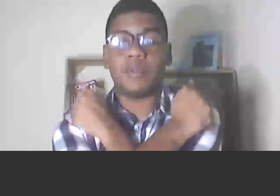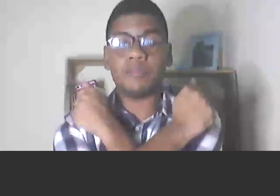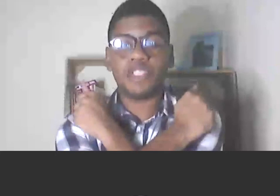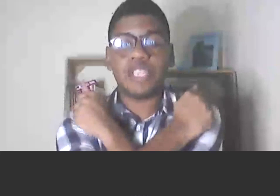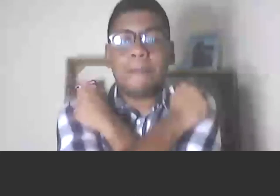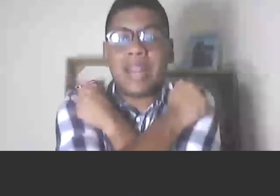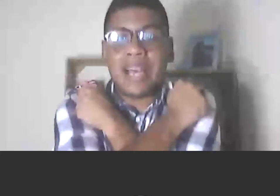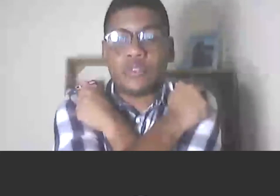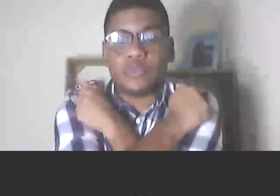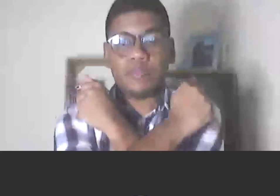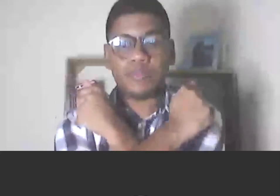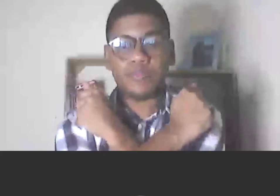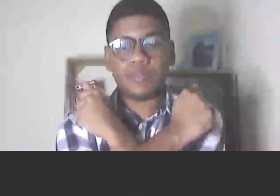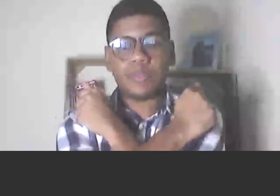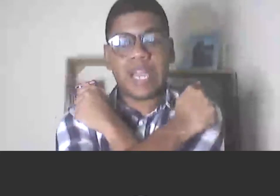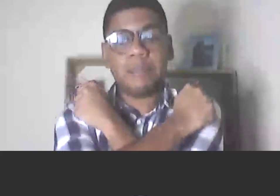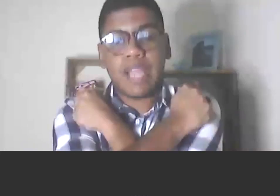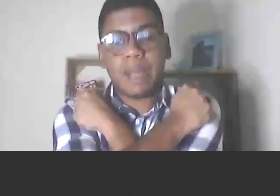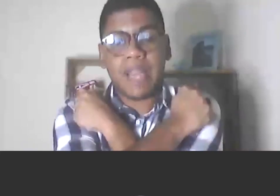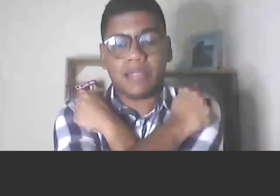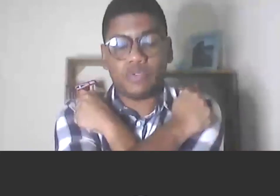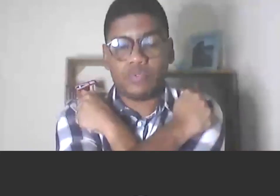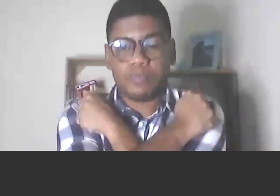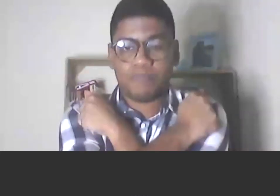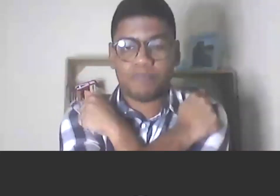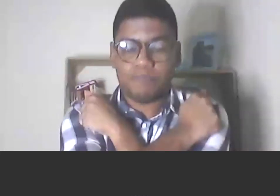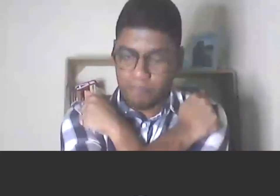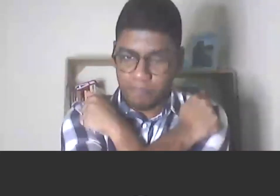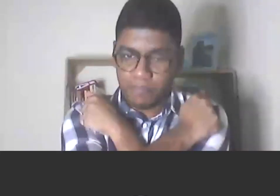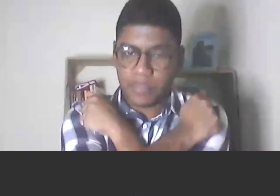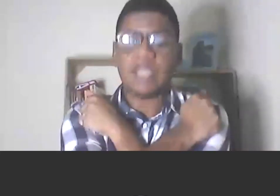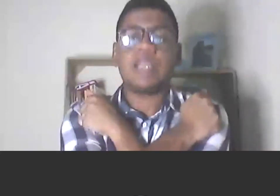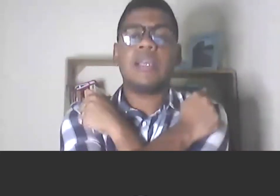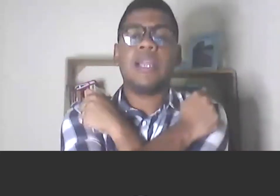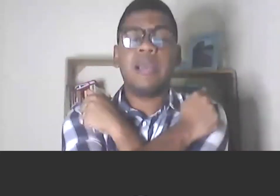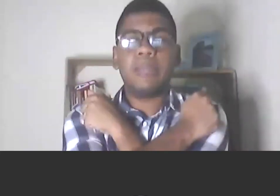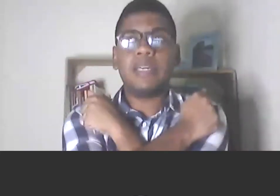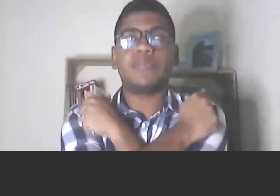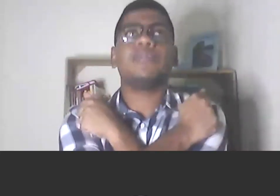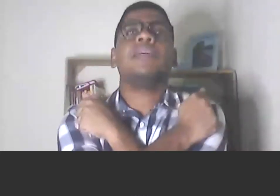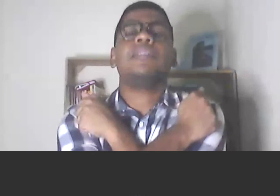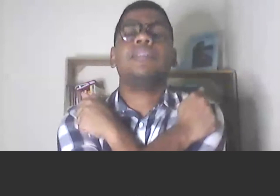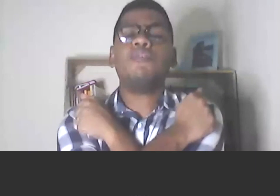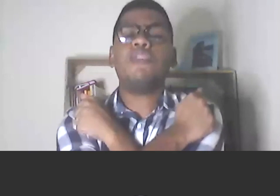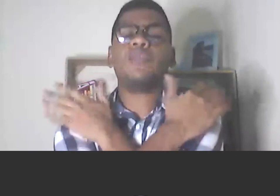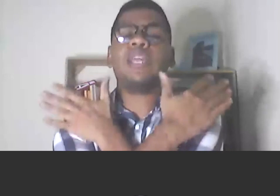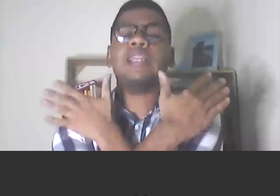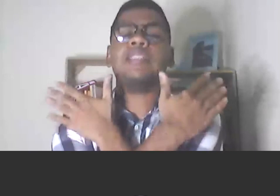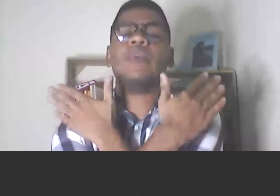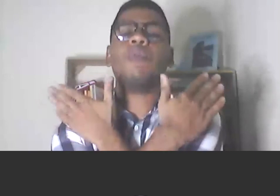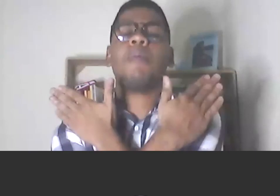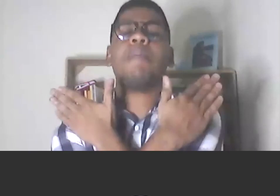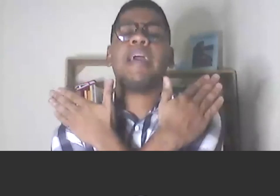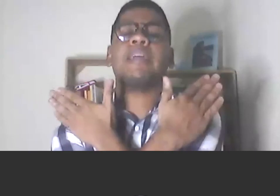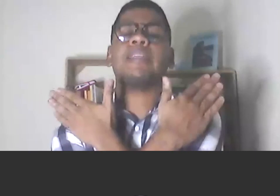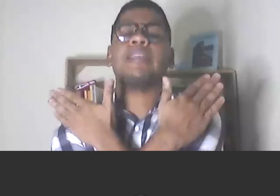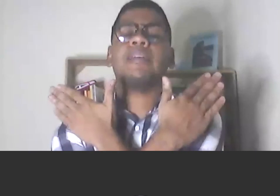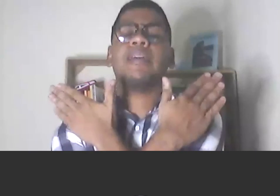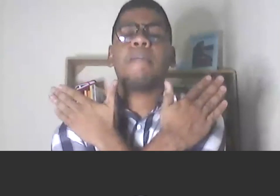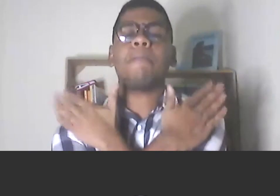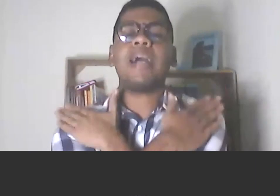mesmo sinal, de abraço, tá? Abraço. Lembrando, se eu faço aquele sinal com a